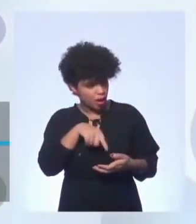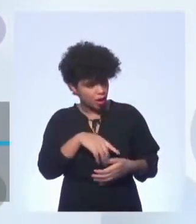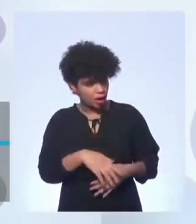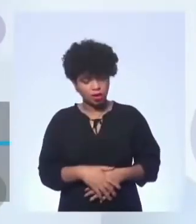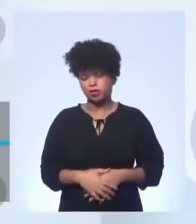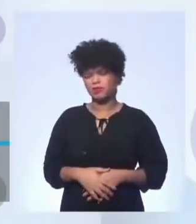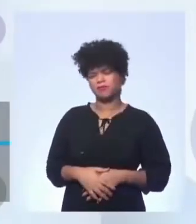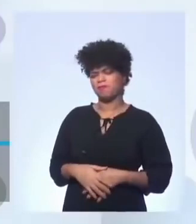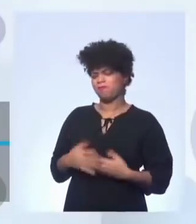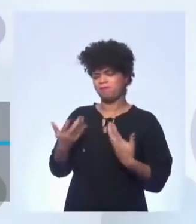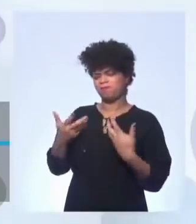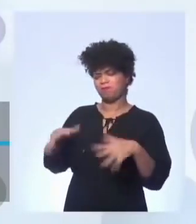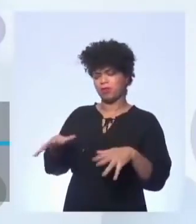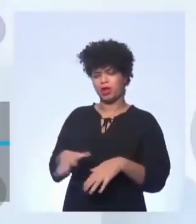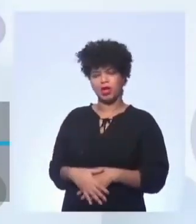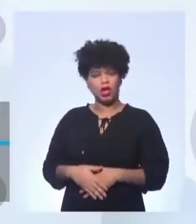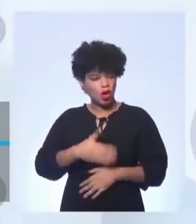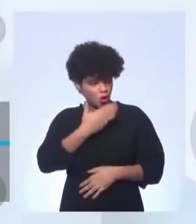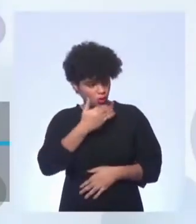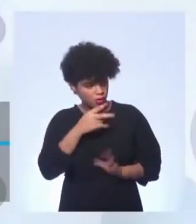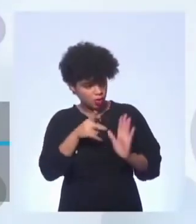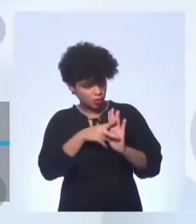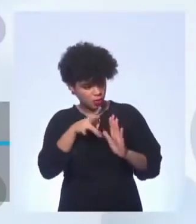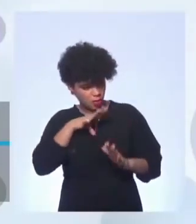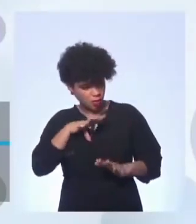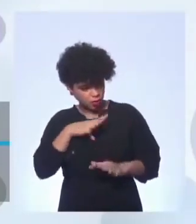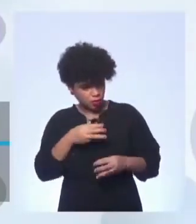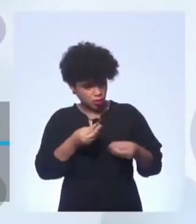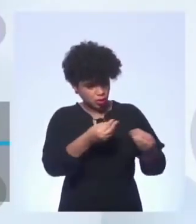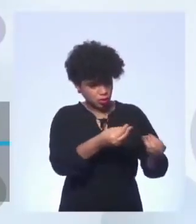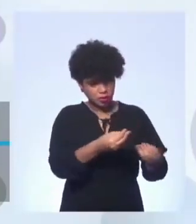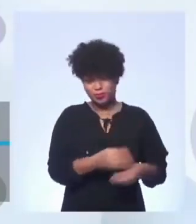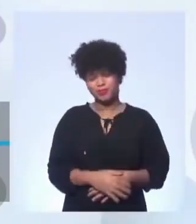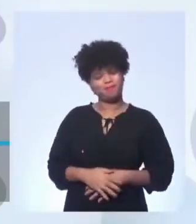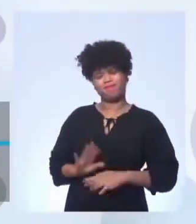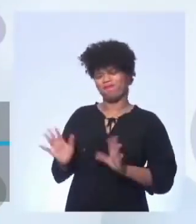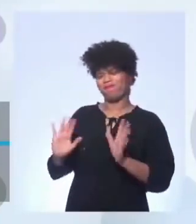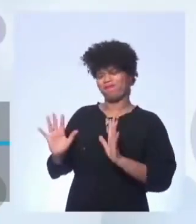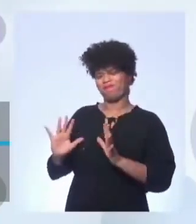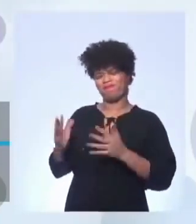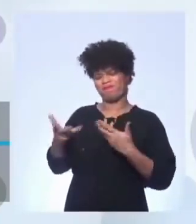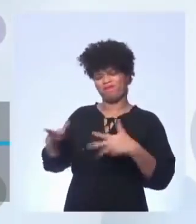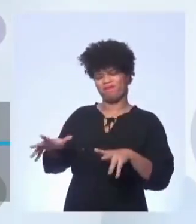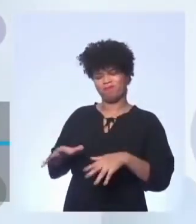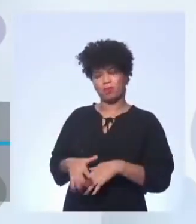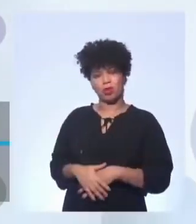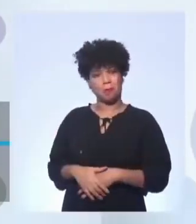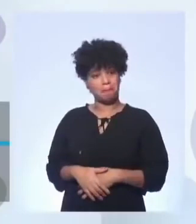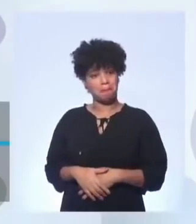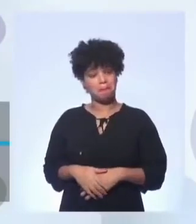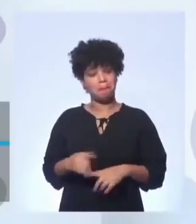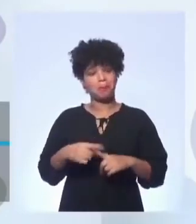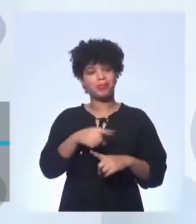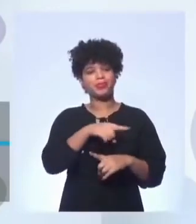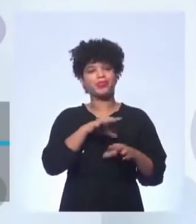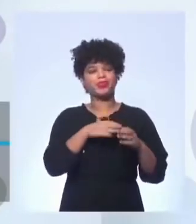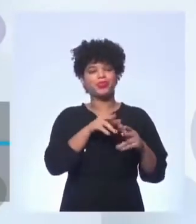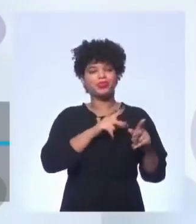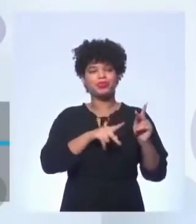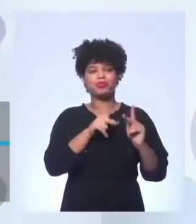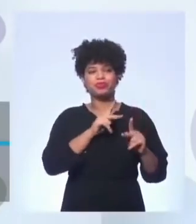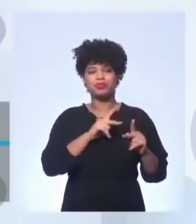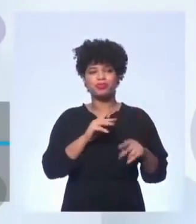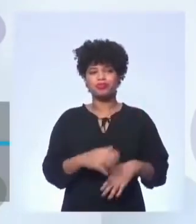indígenas, alimentos que eles não estavam acostumados, que não fazia parte da sua terra, e por isso também